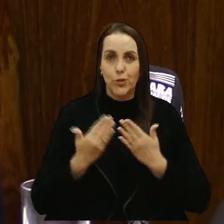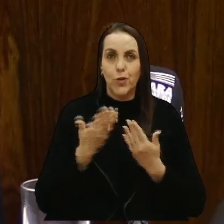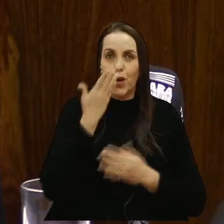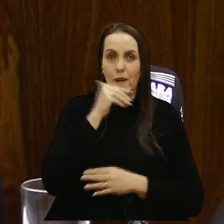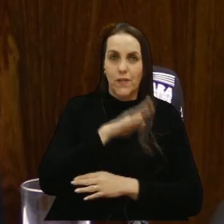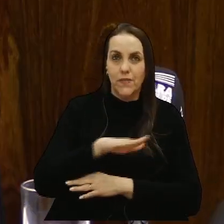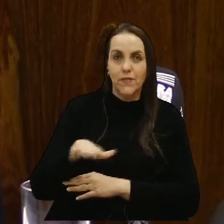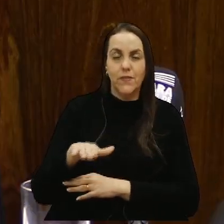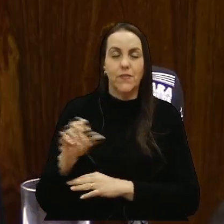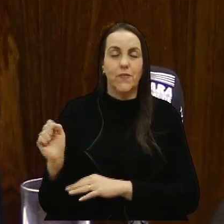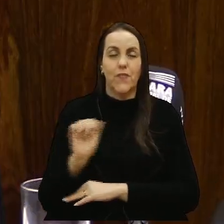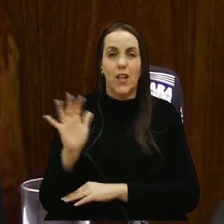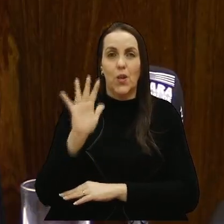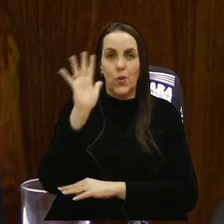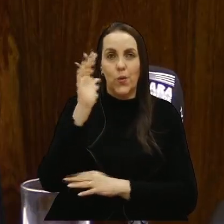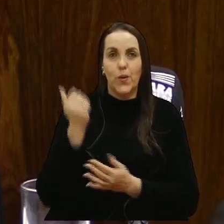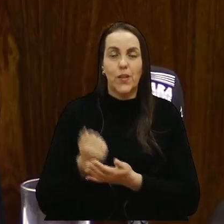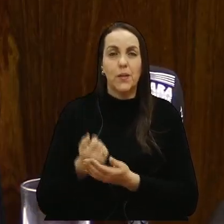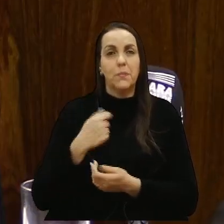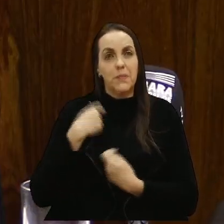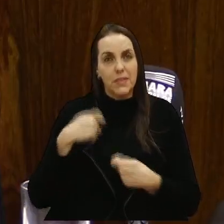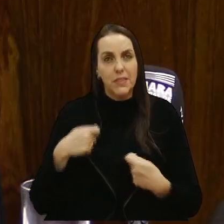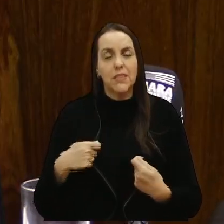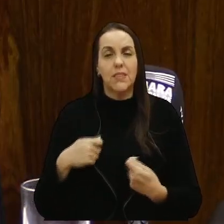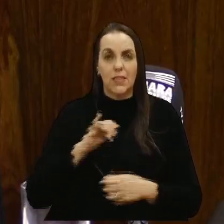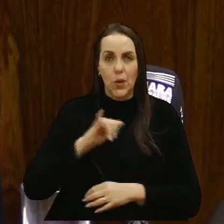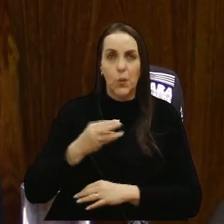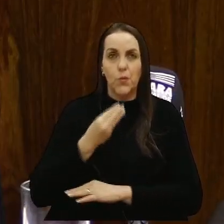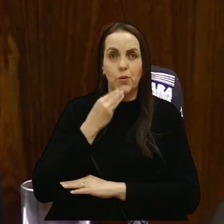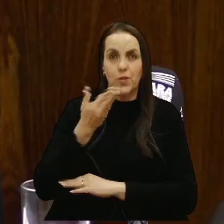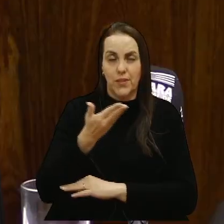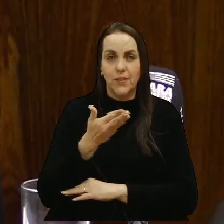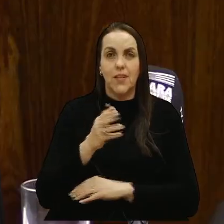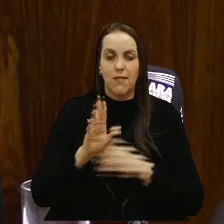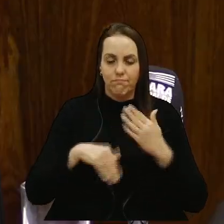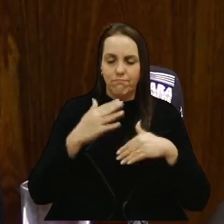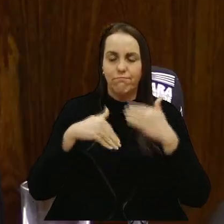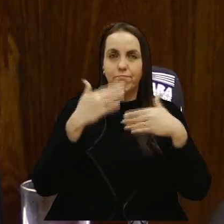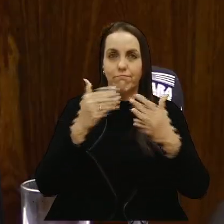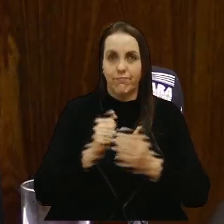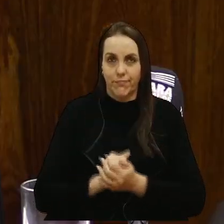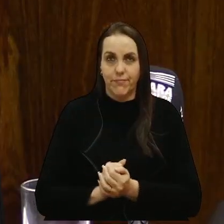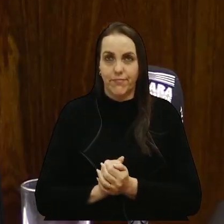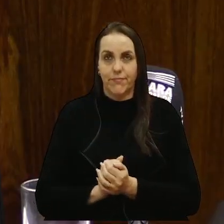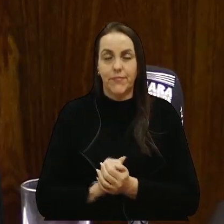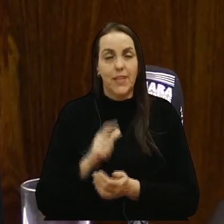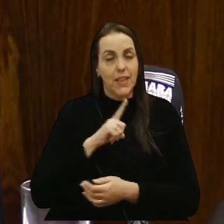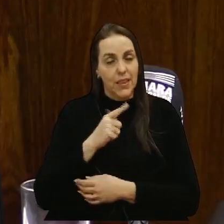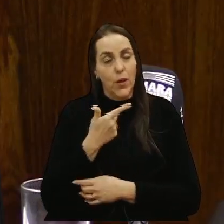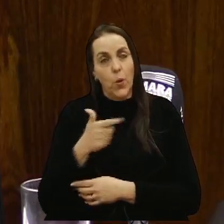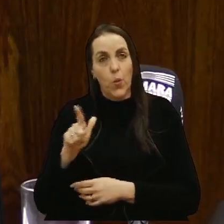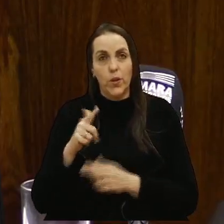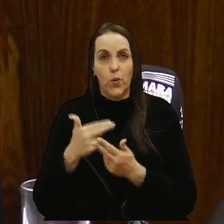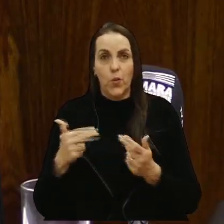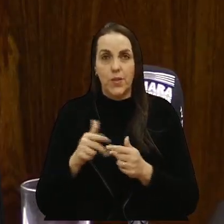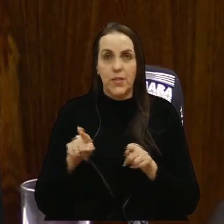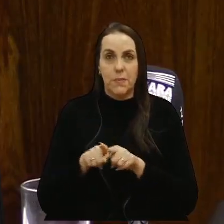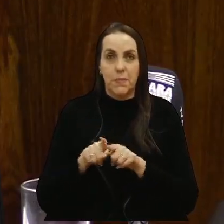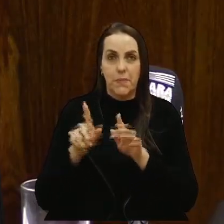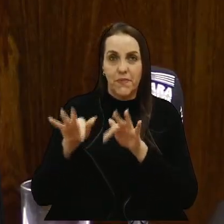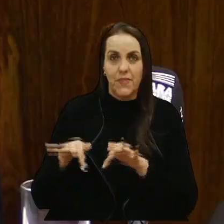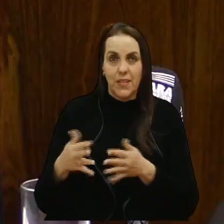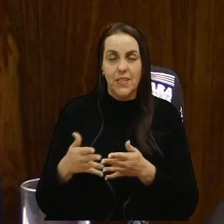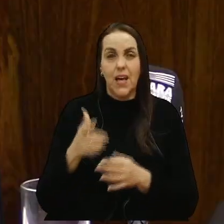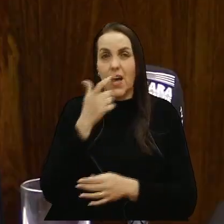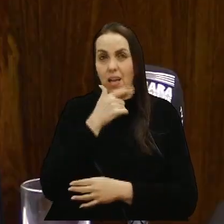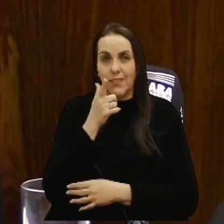infantil valorizada, que precisa ter a oportunidade de desenvolvimento. E tem outra também, para finalizar, que eu acho que é